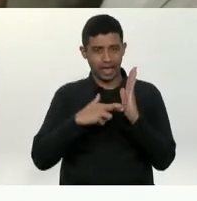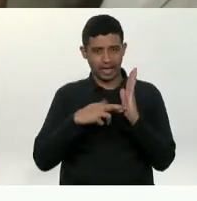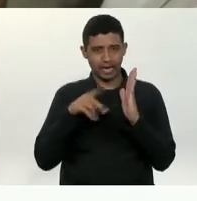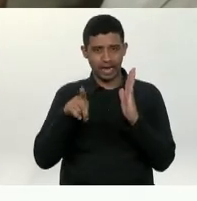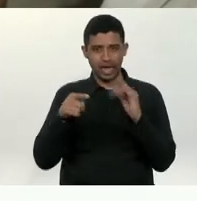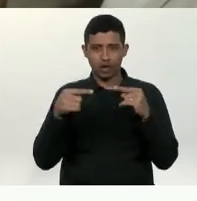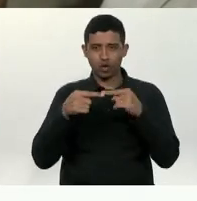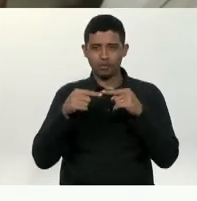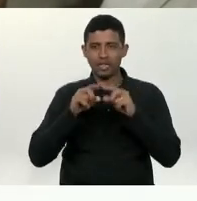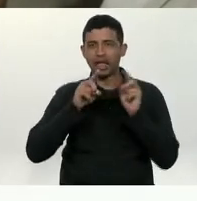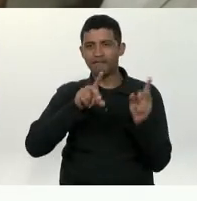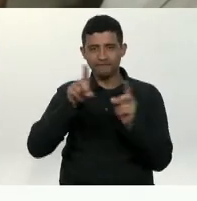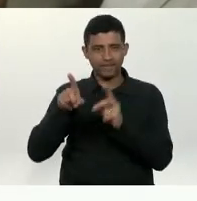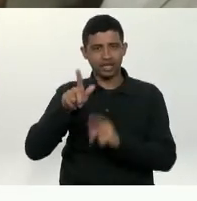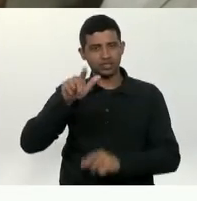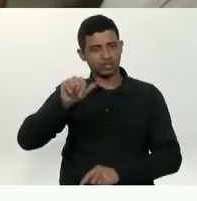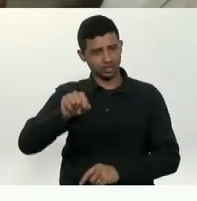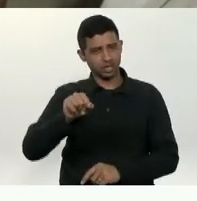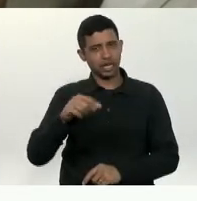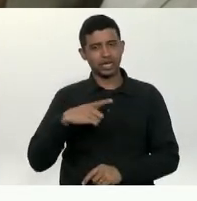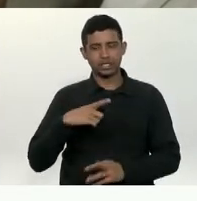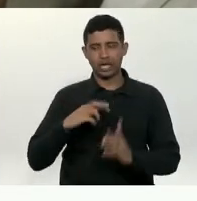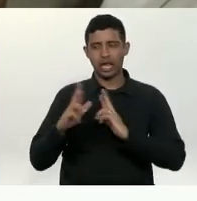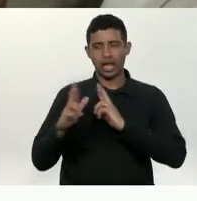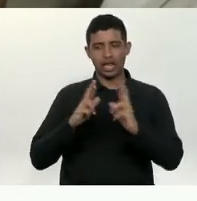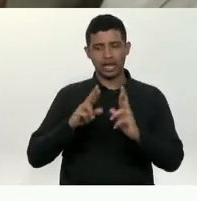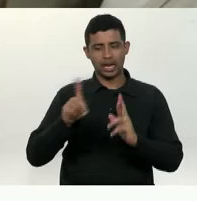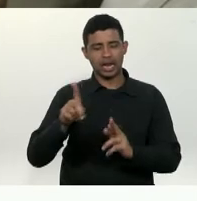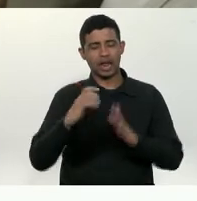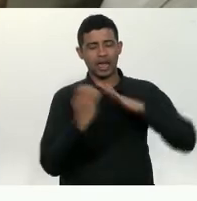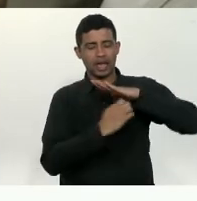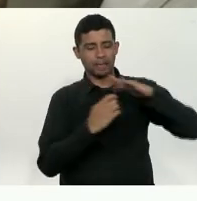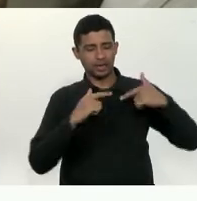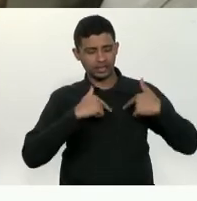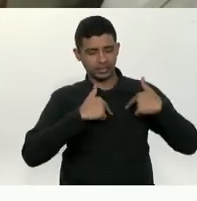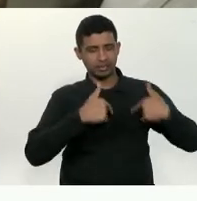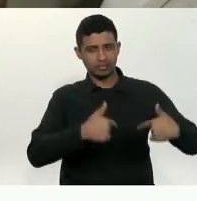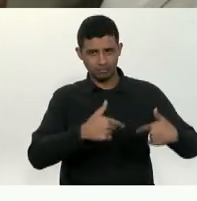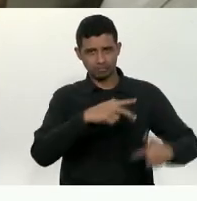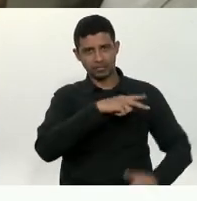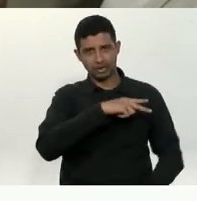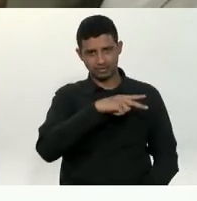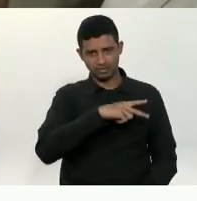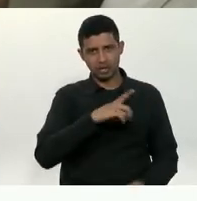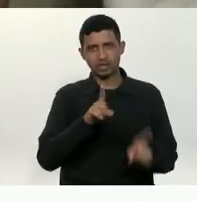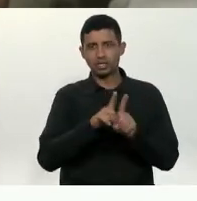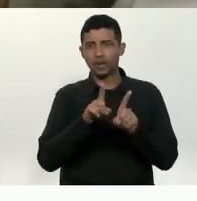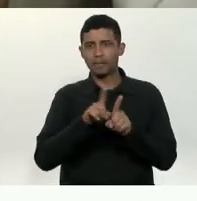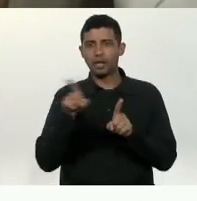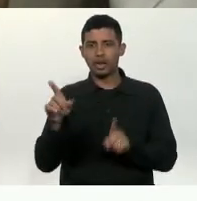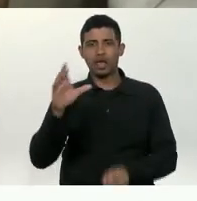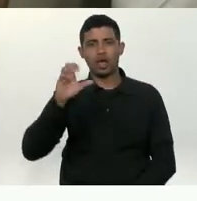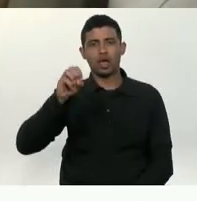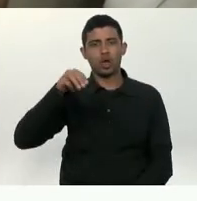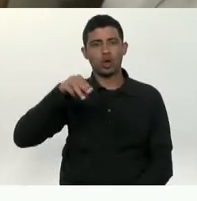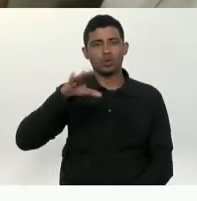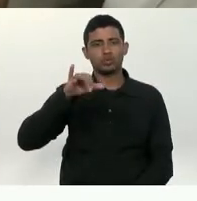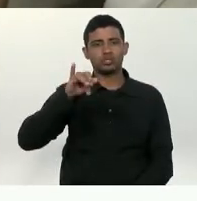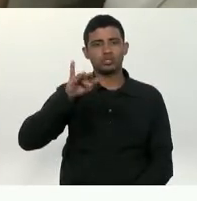vão pautar o relacionamento entre a iniciativa privada, o governo do Estado e a concessionária,